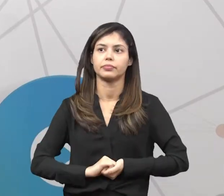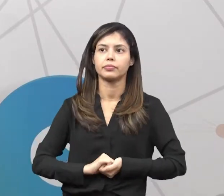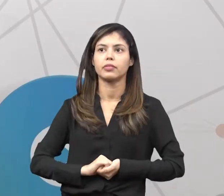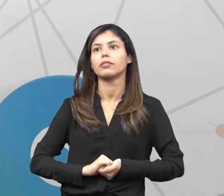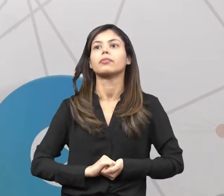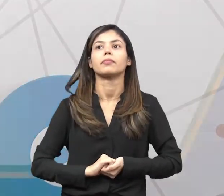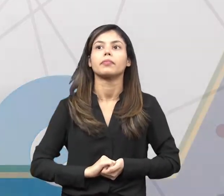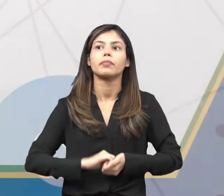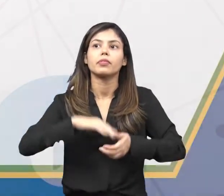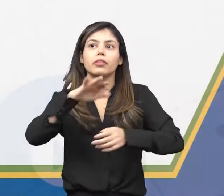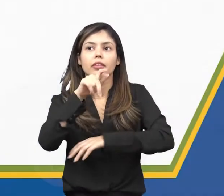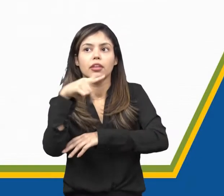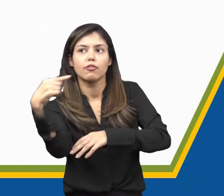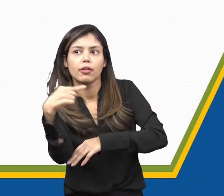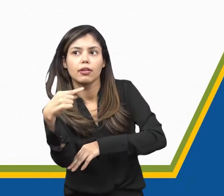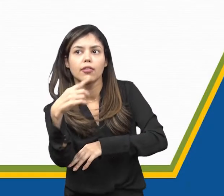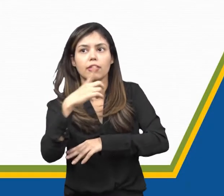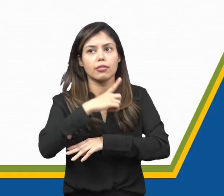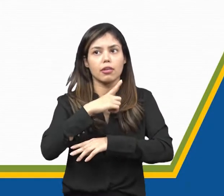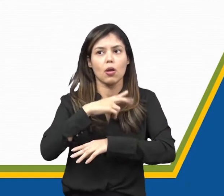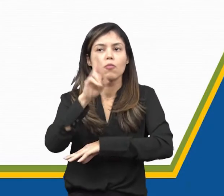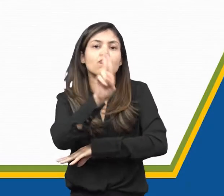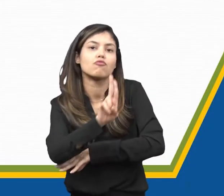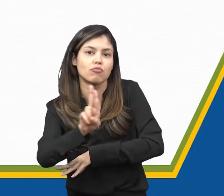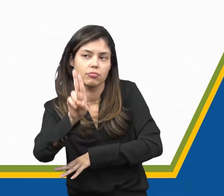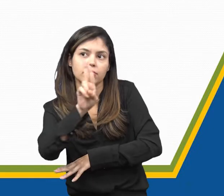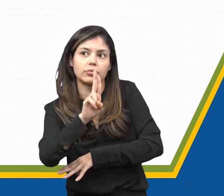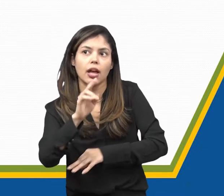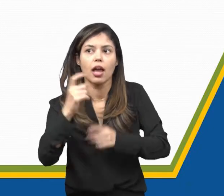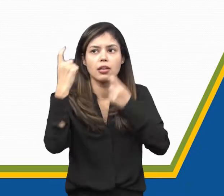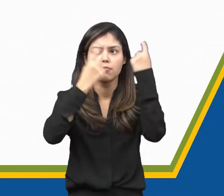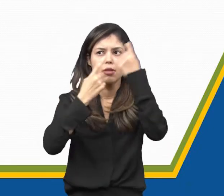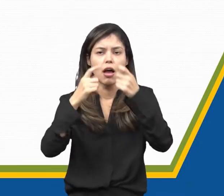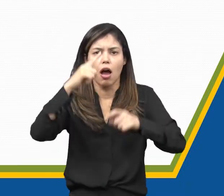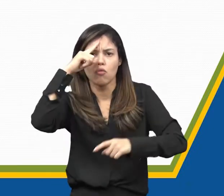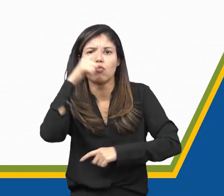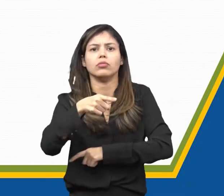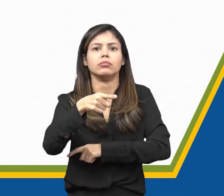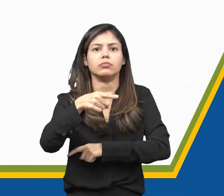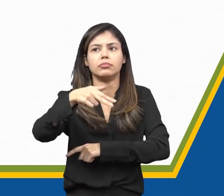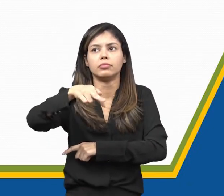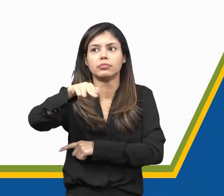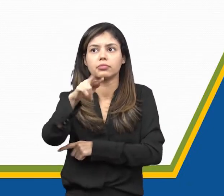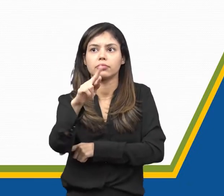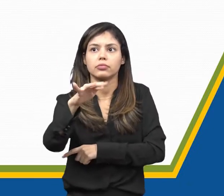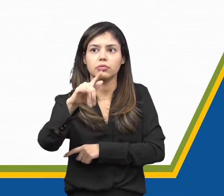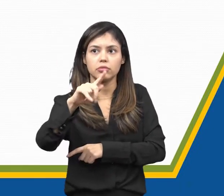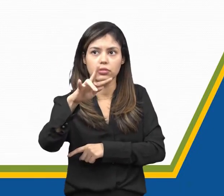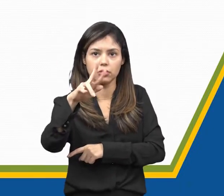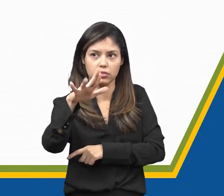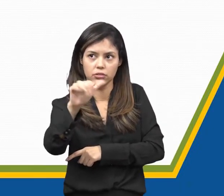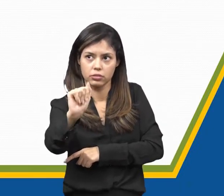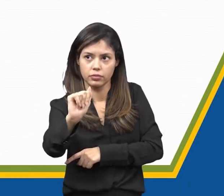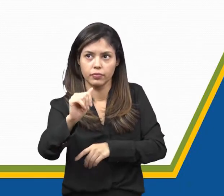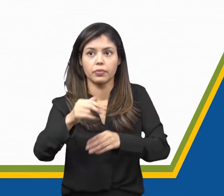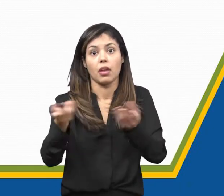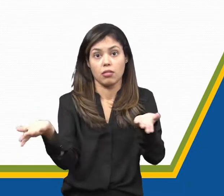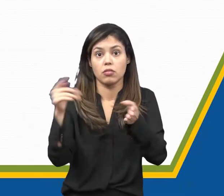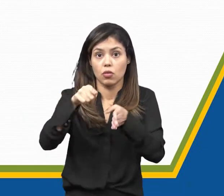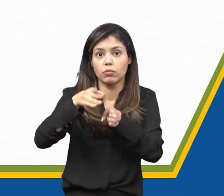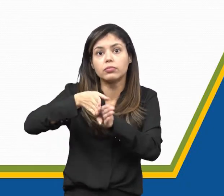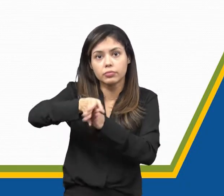El imperativo negativo tiene como función expresar órdenes negativas, así como